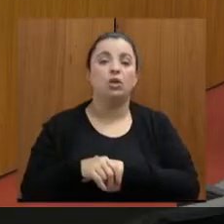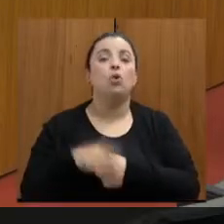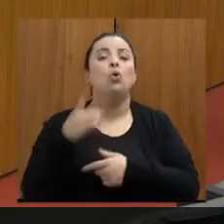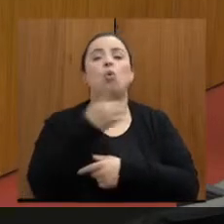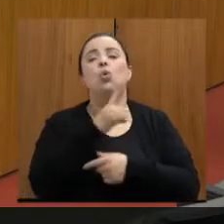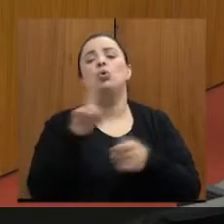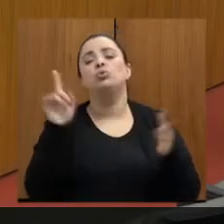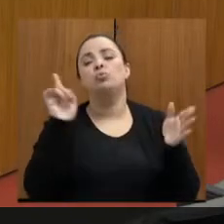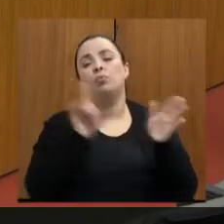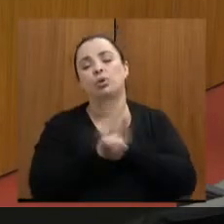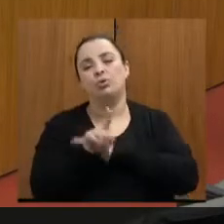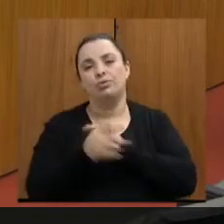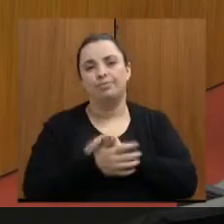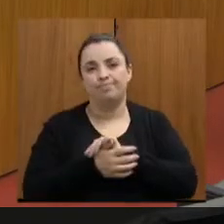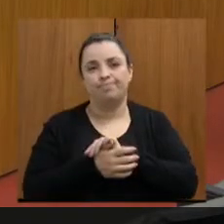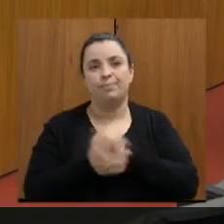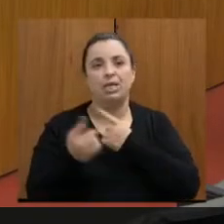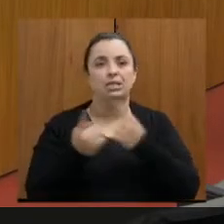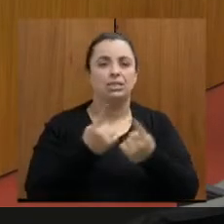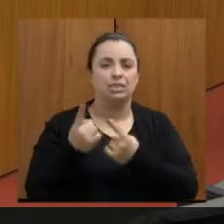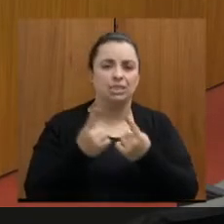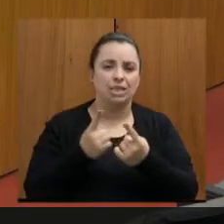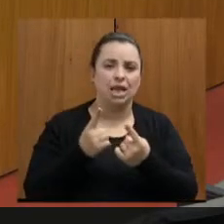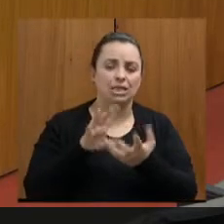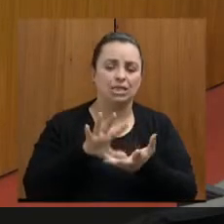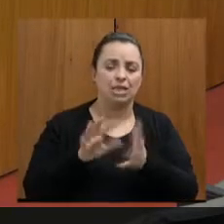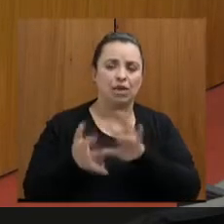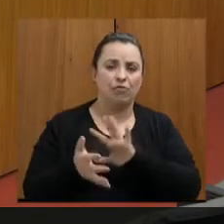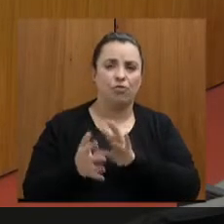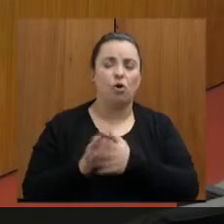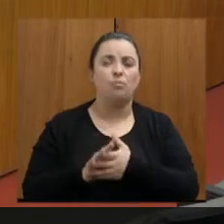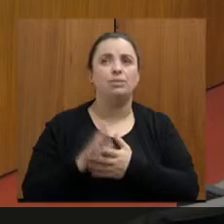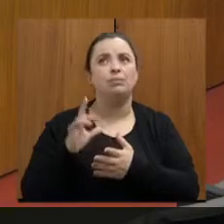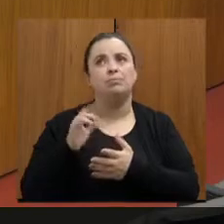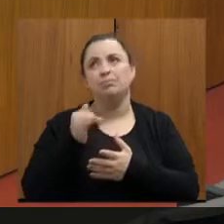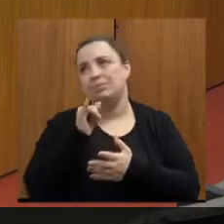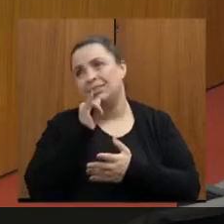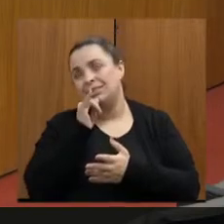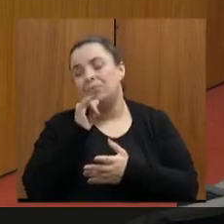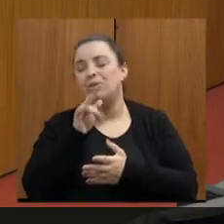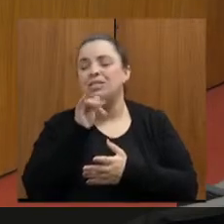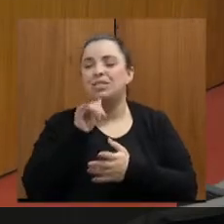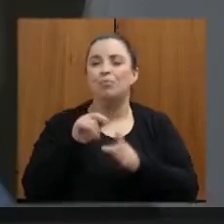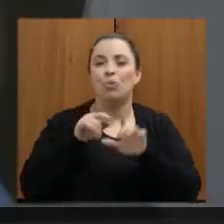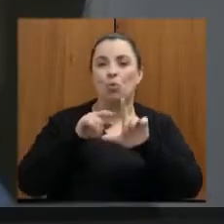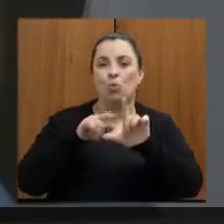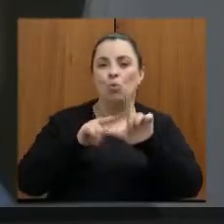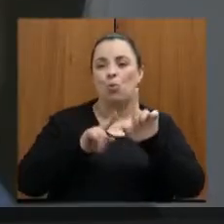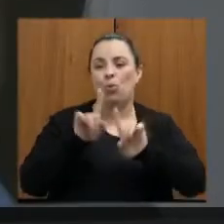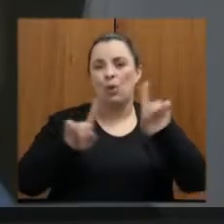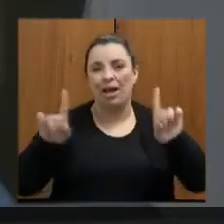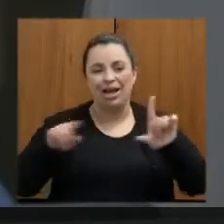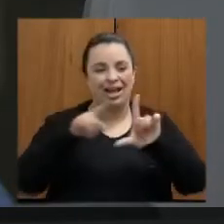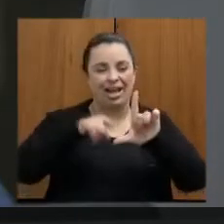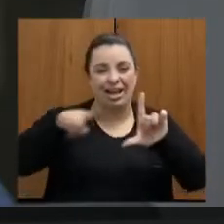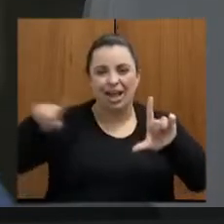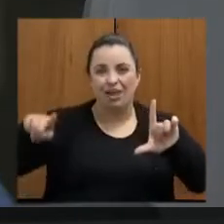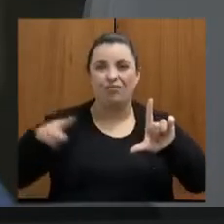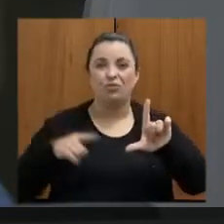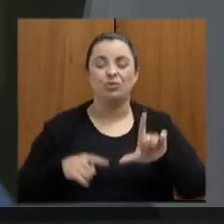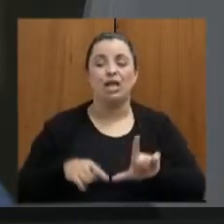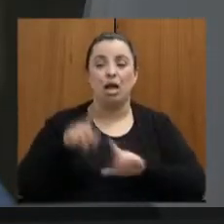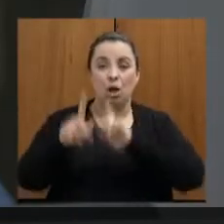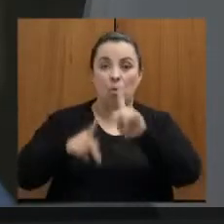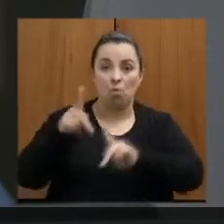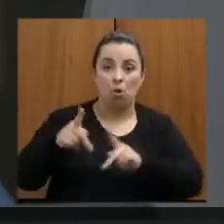estradas e aí a gente vai medindo parece que ele deu um gráfico de nível de satisfação da população logo no após